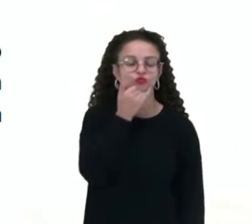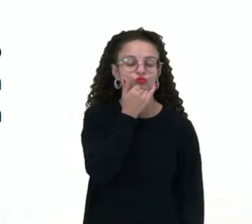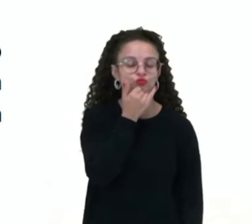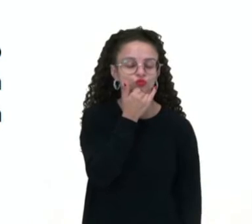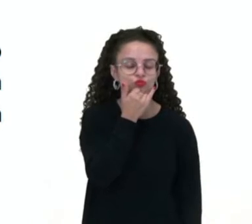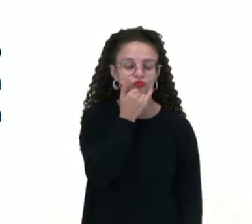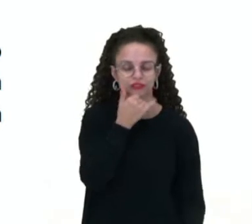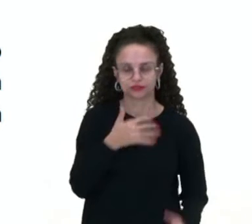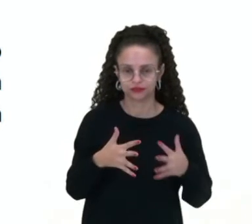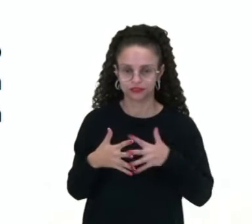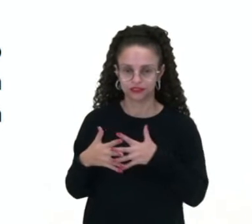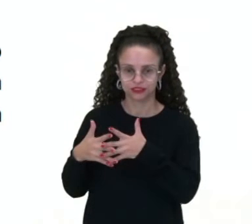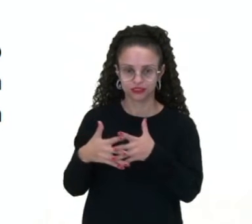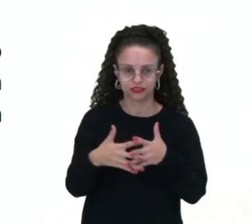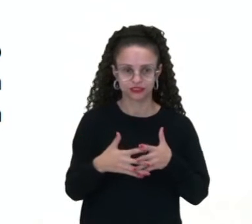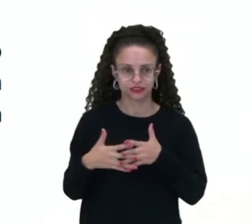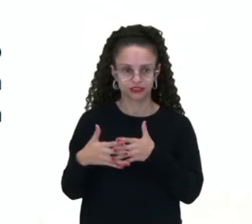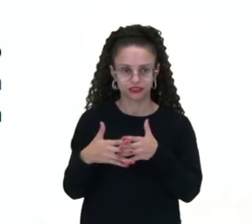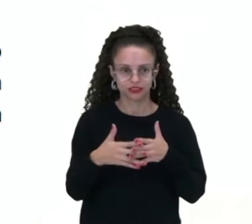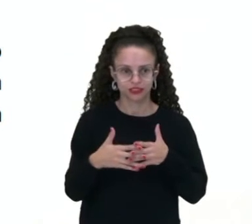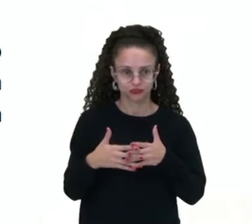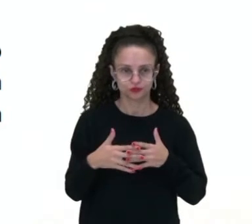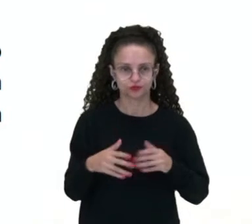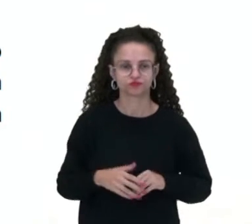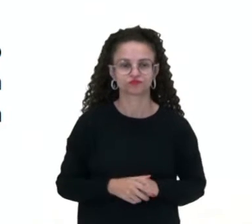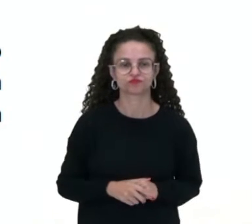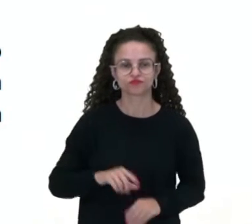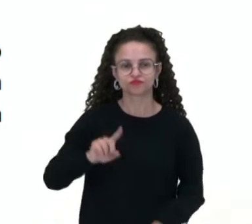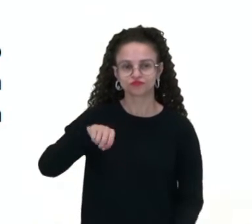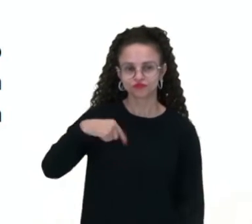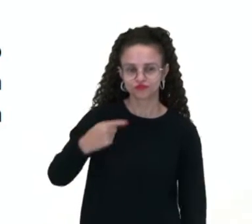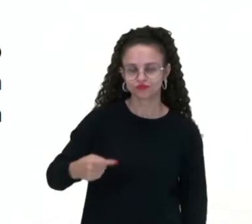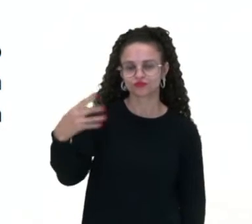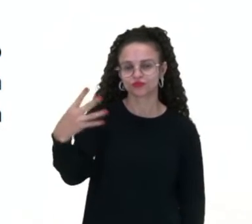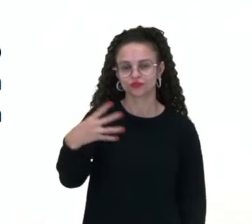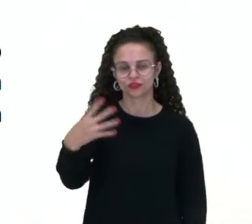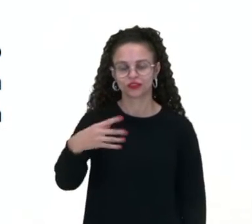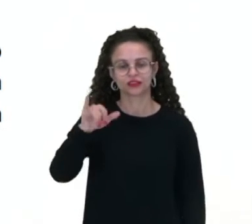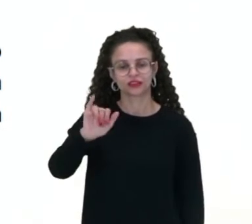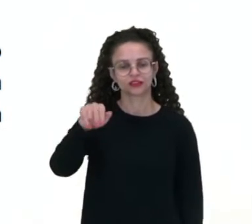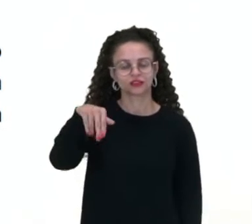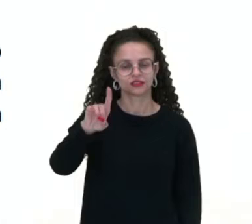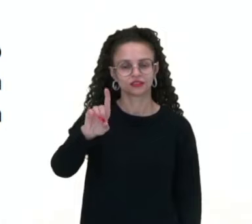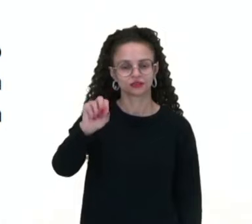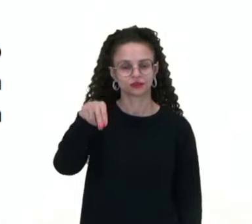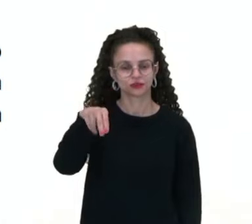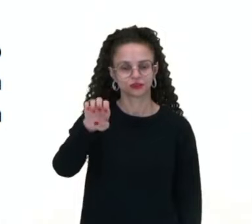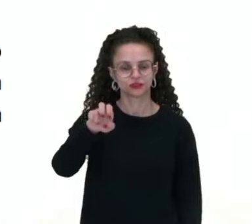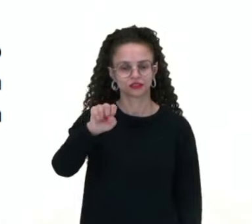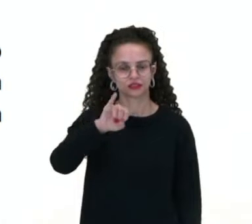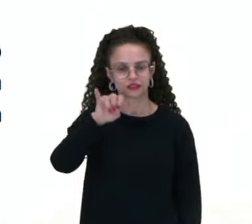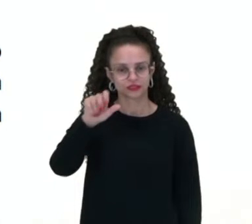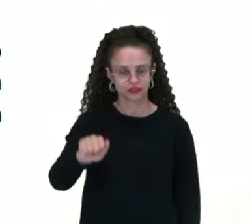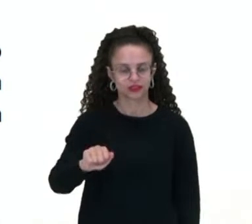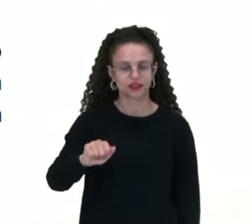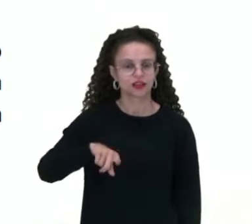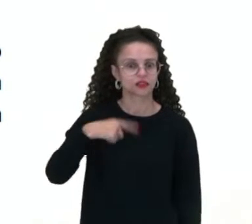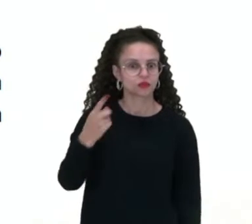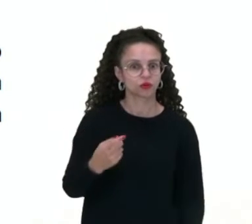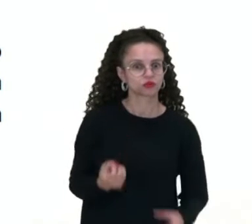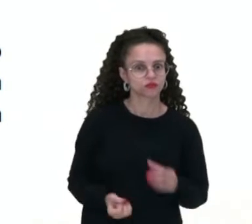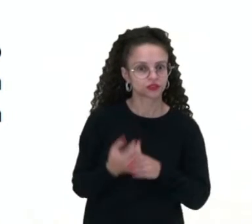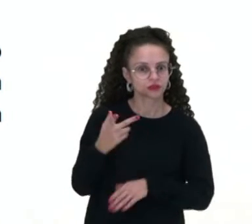Estados Unidos da América, né? Em seguida, depois a Indonésia, em quarto lugar, seguido então por um país que acabou de